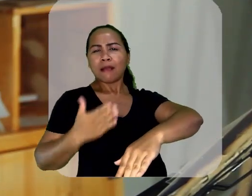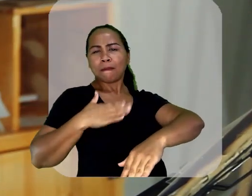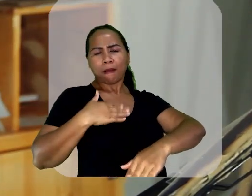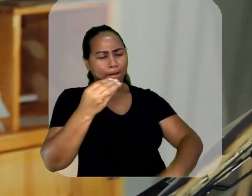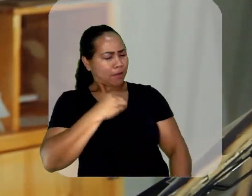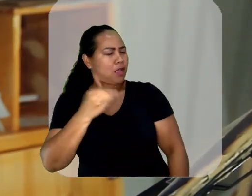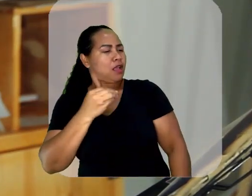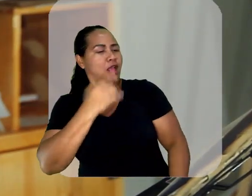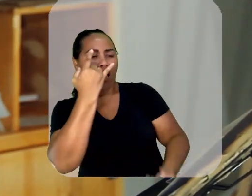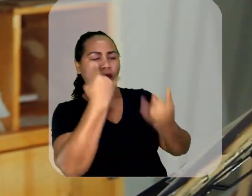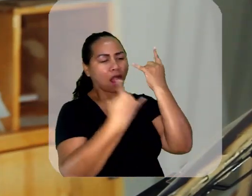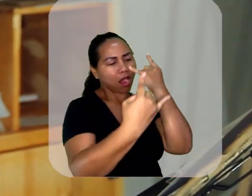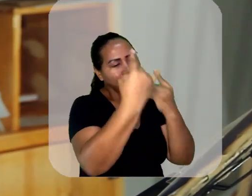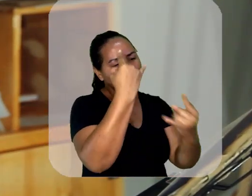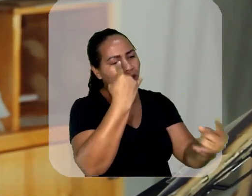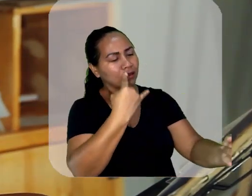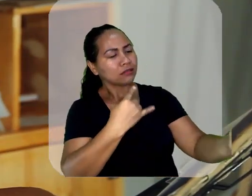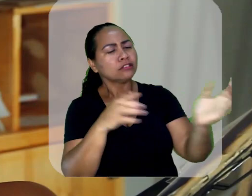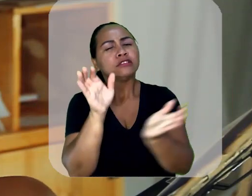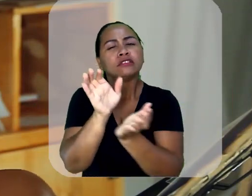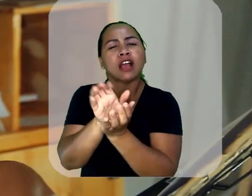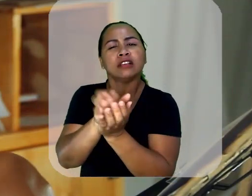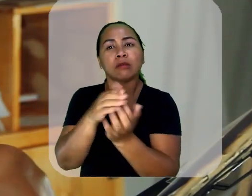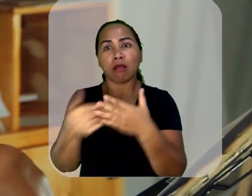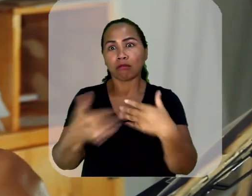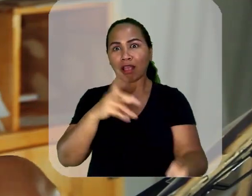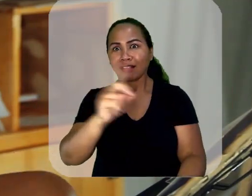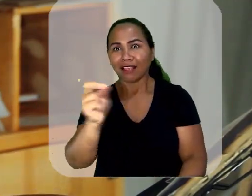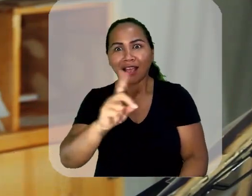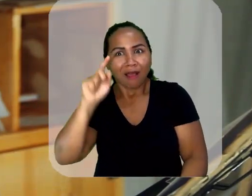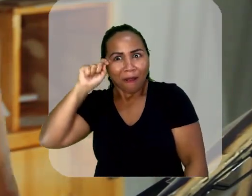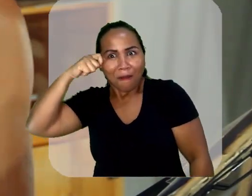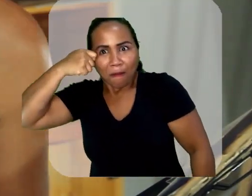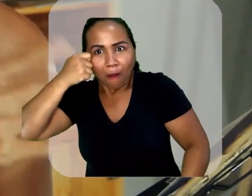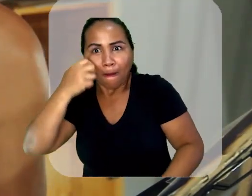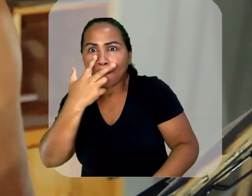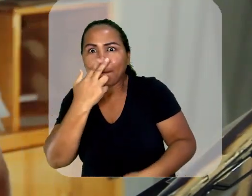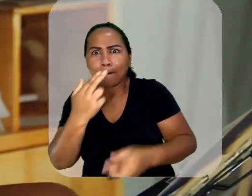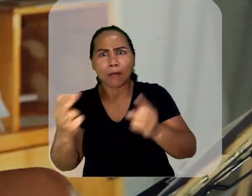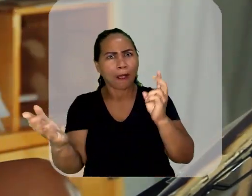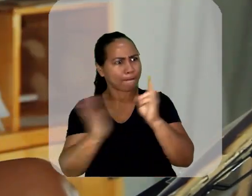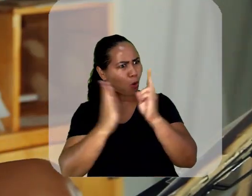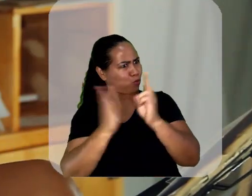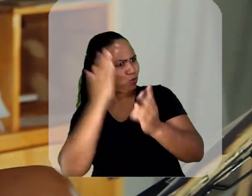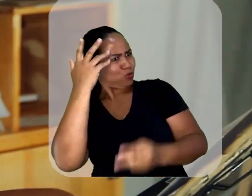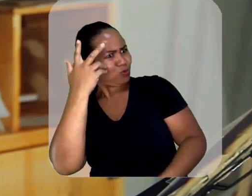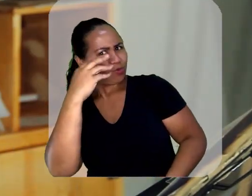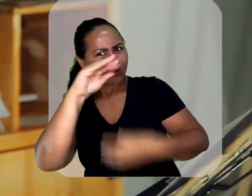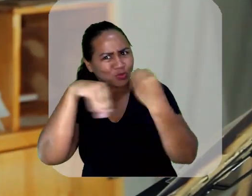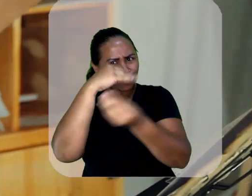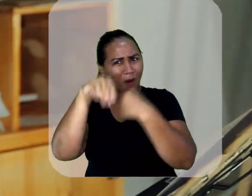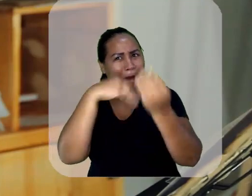um recife qualquer, é um recife afrevaiado, um recife bem José,